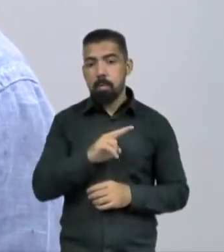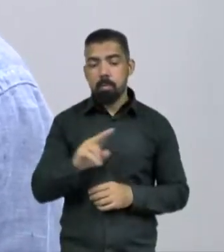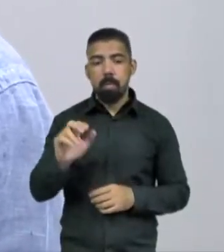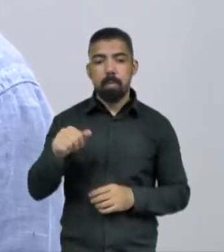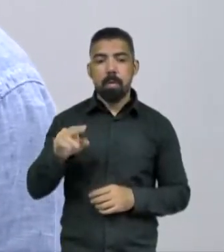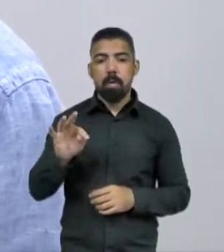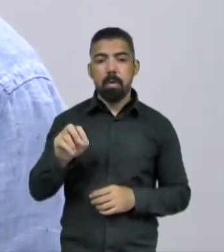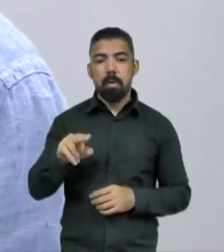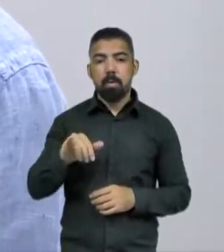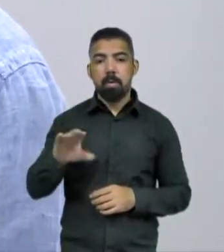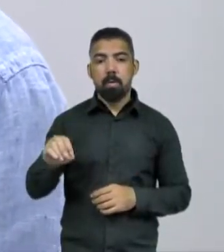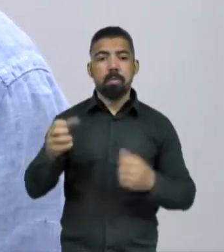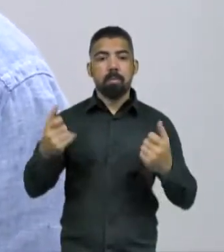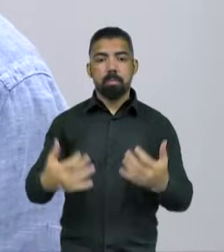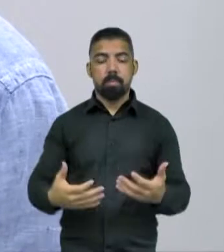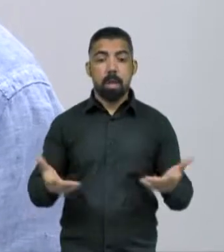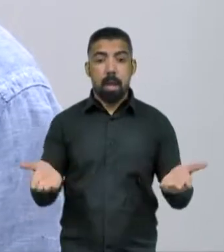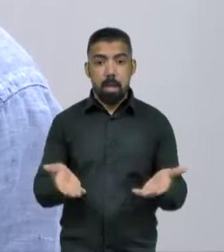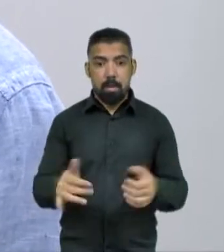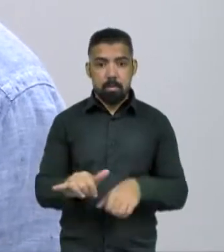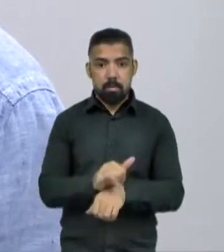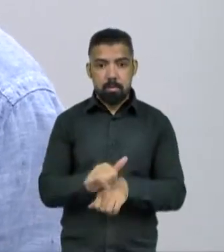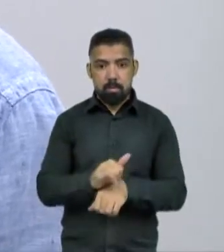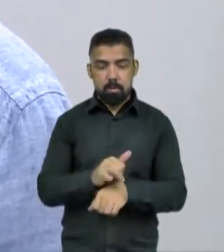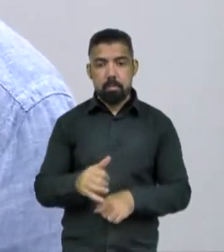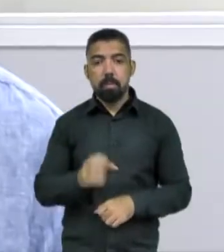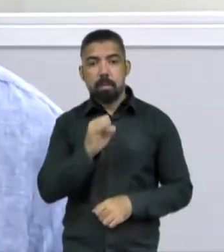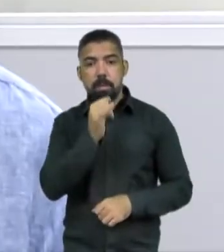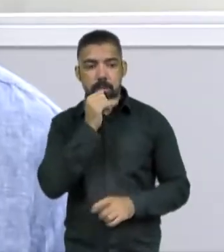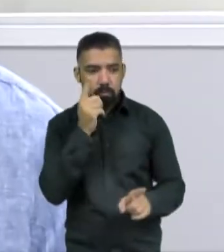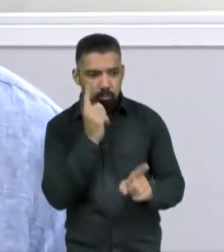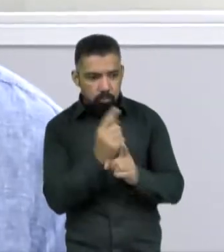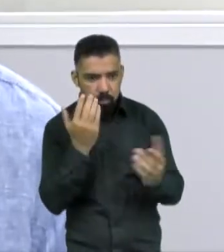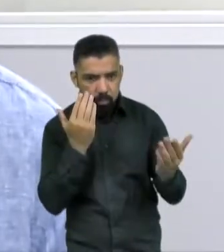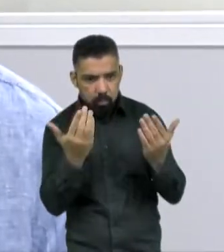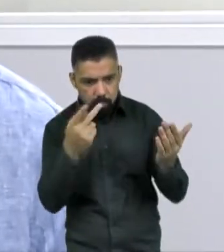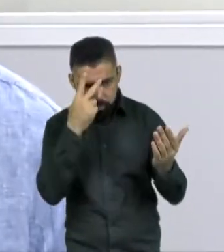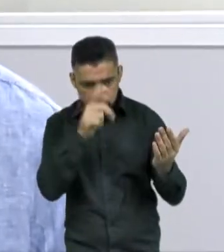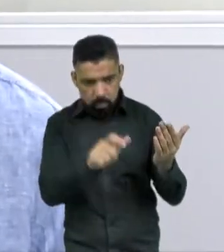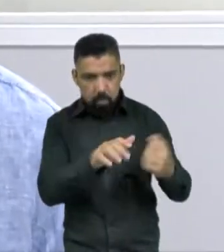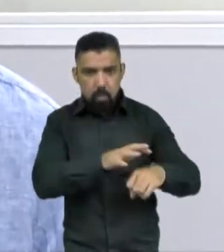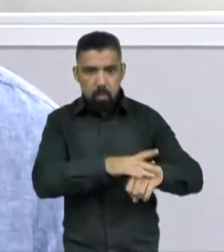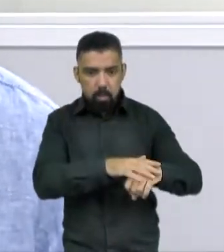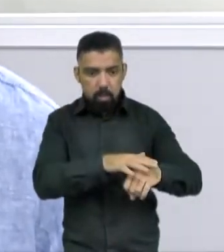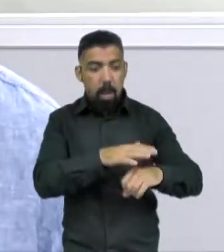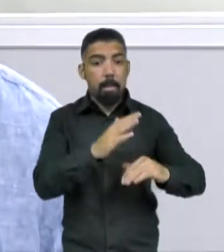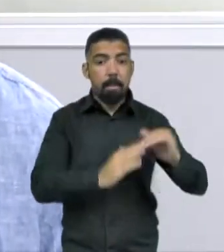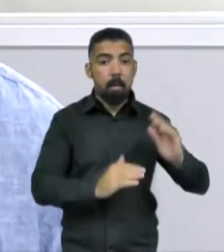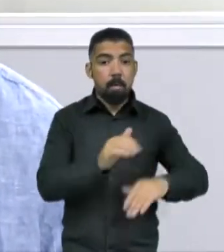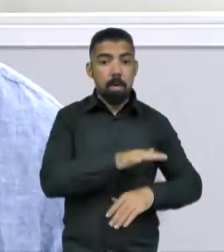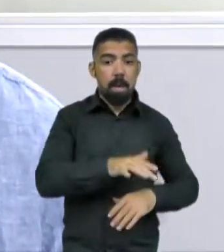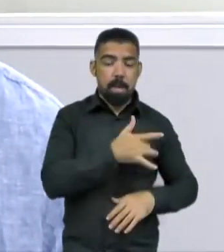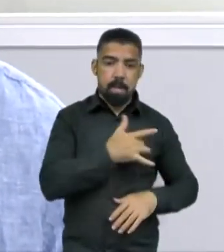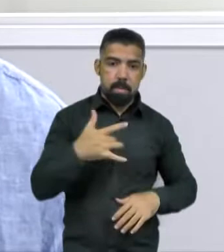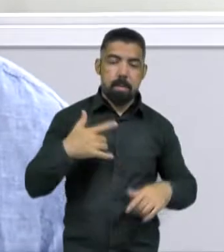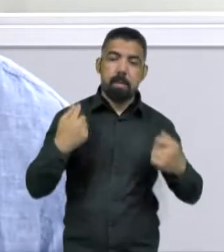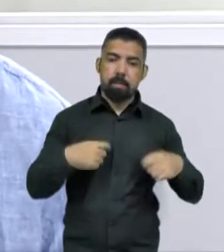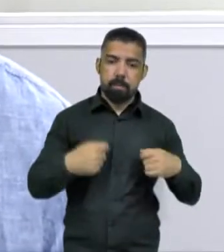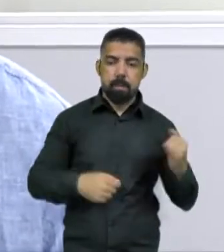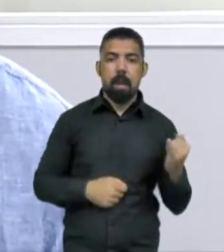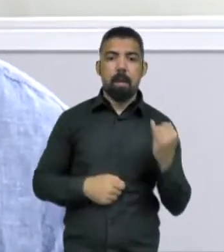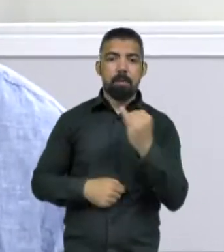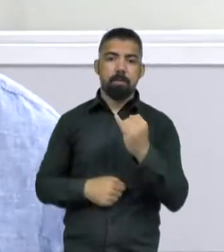que, com a medida, a partir da suspeita da doença, os profissionais da área da saúde devem notificar os